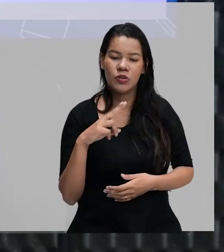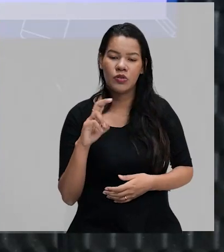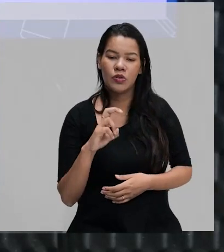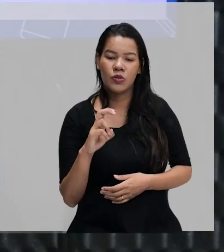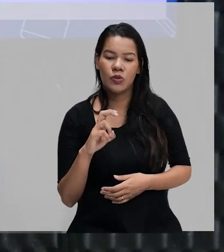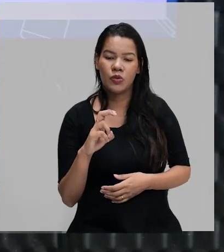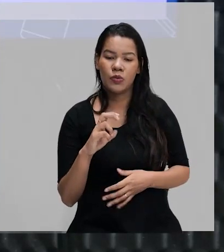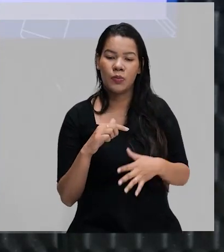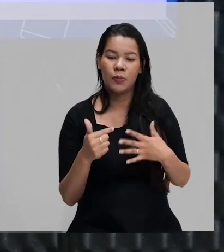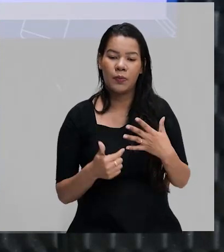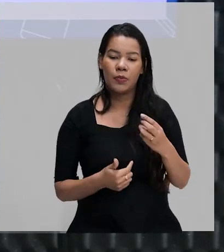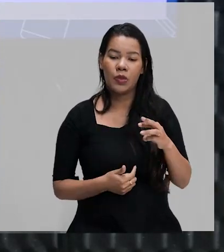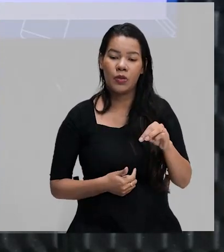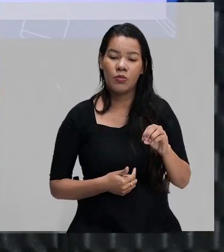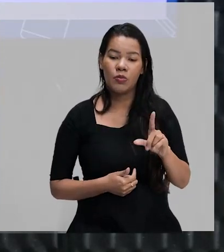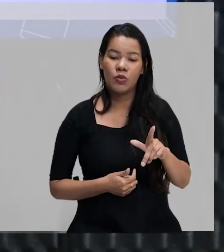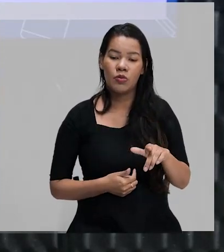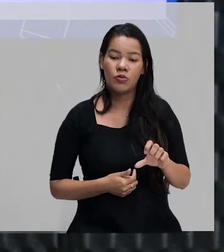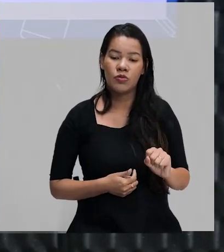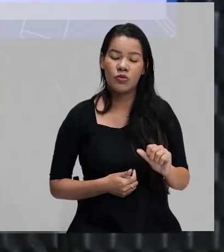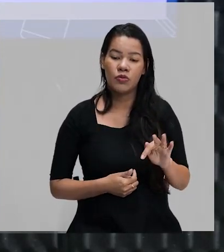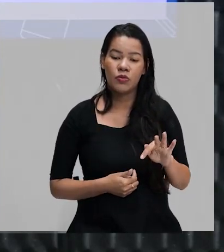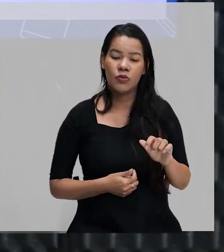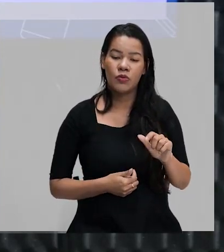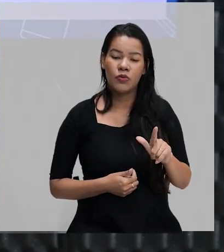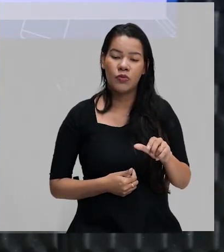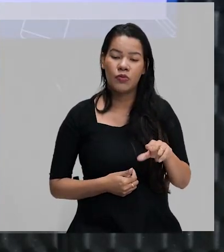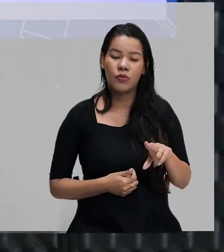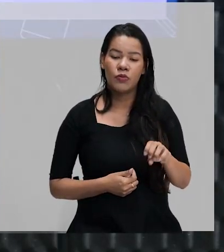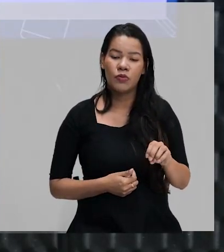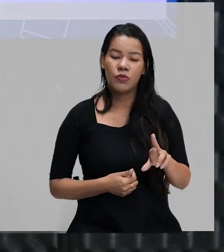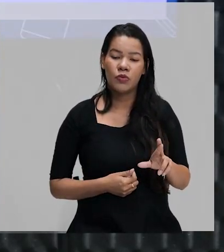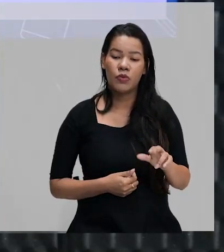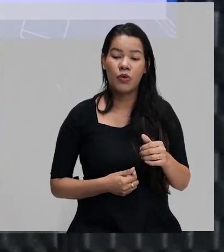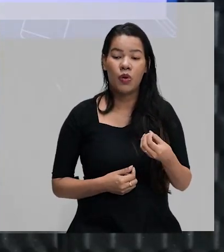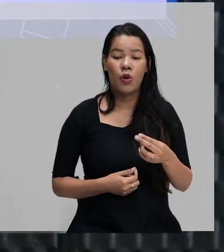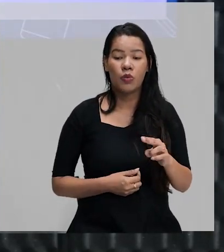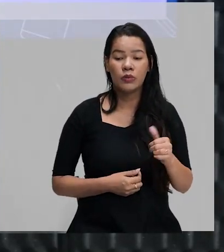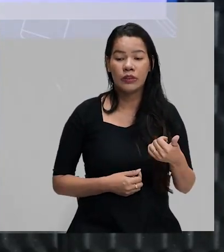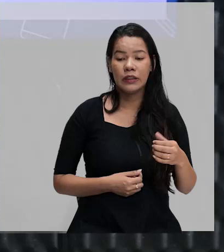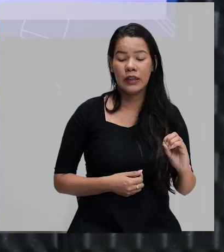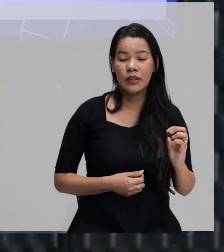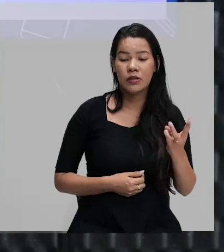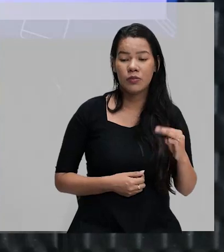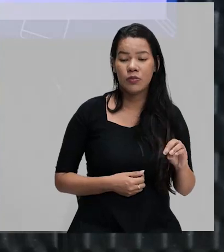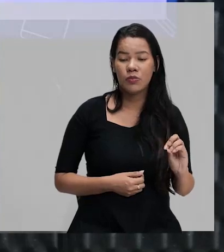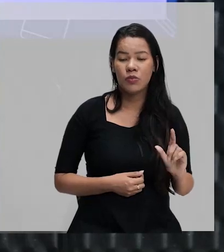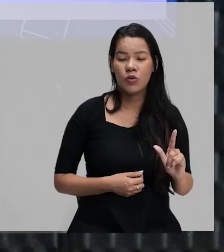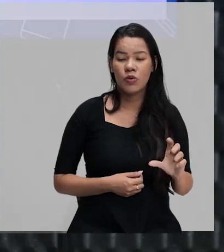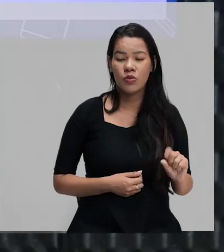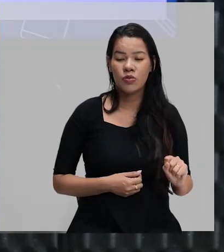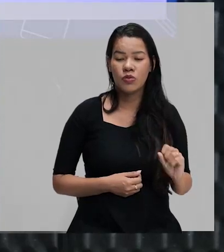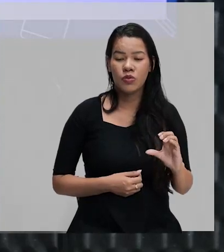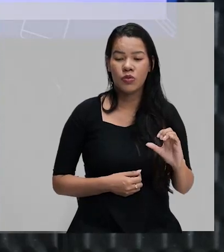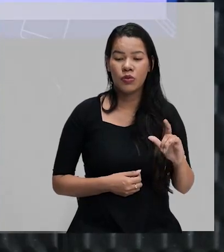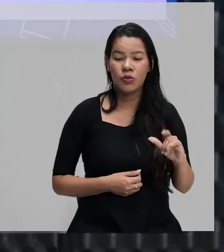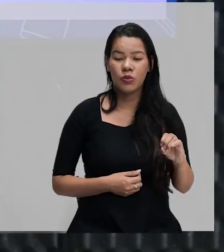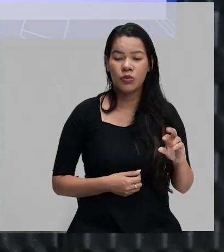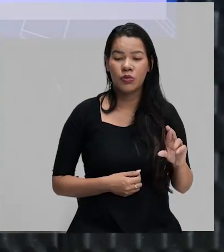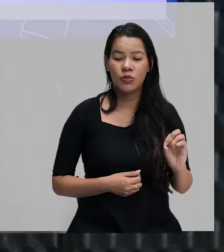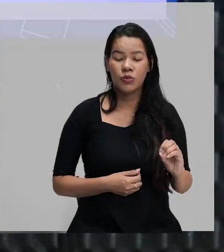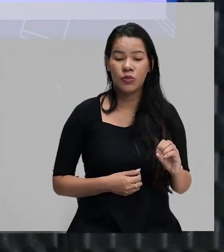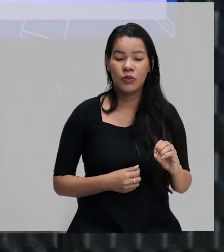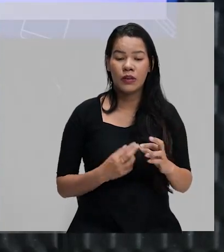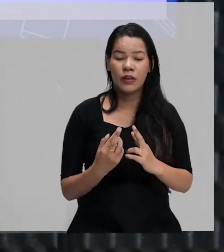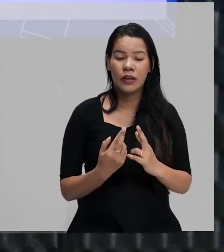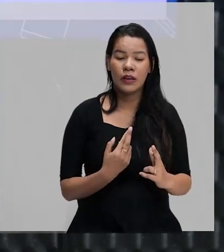10 mols de cloro reage completamente com o hidrogênio. Não é o flúor que está reagindo com o